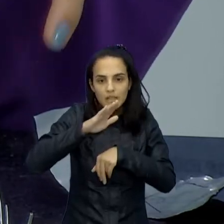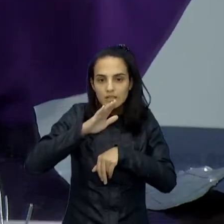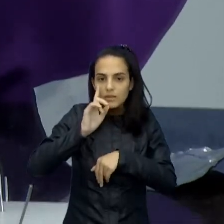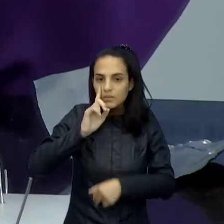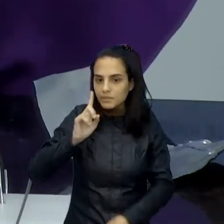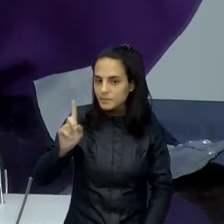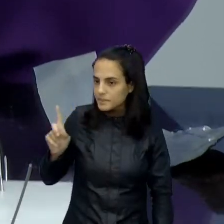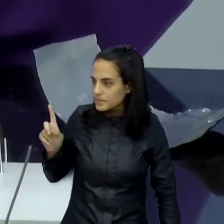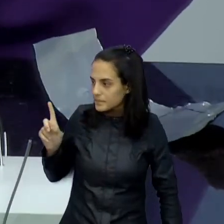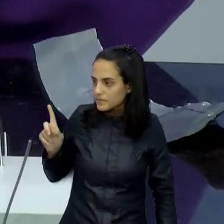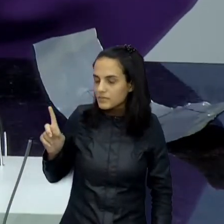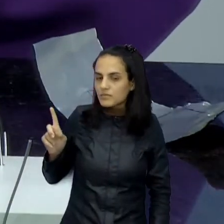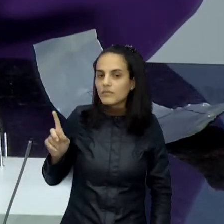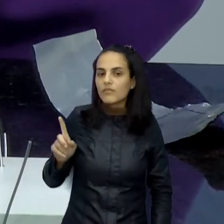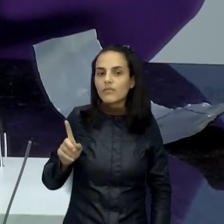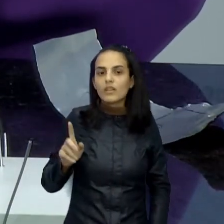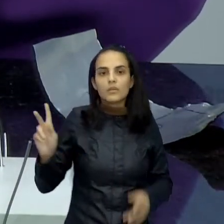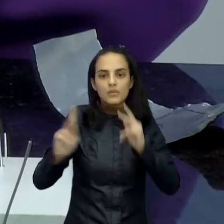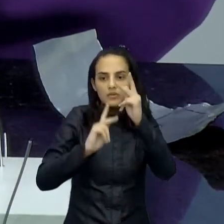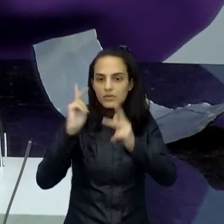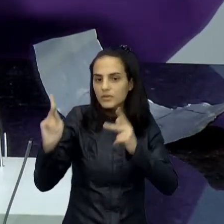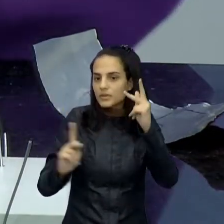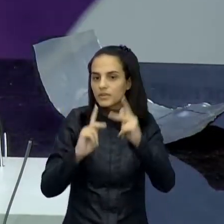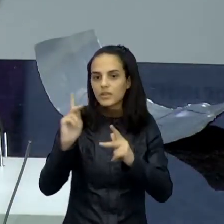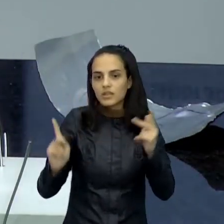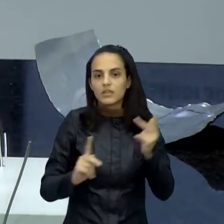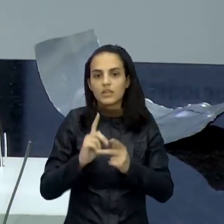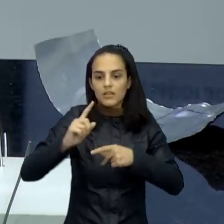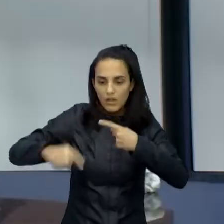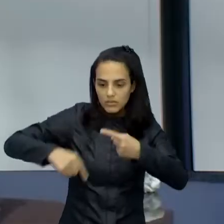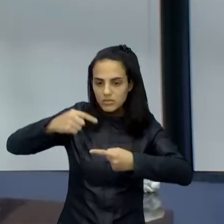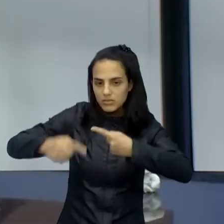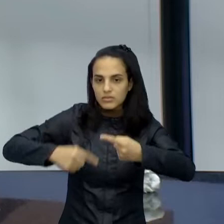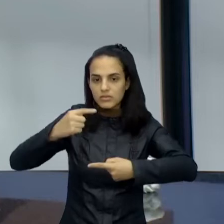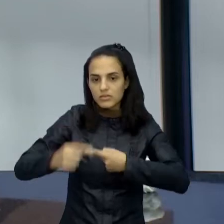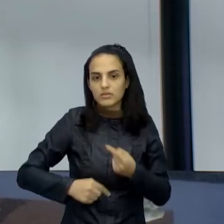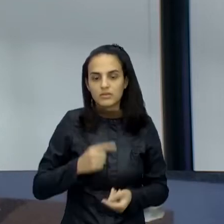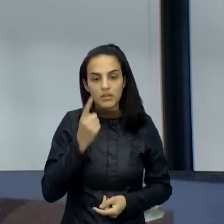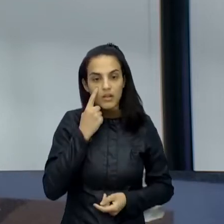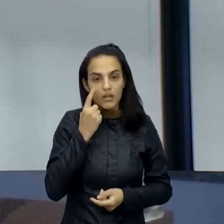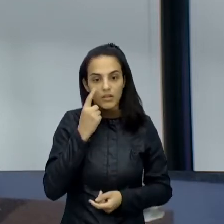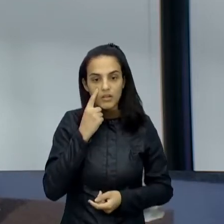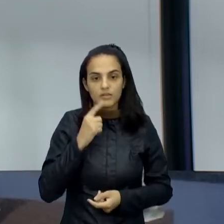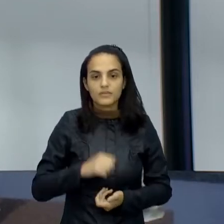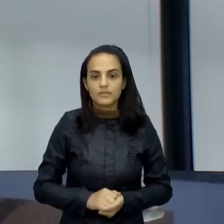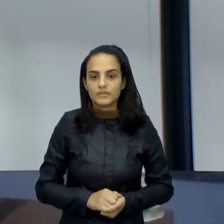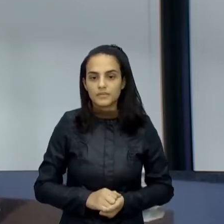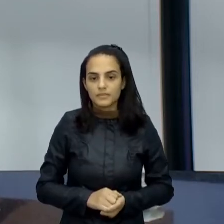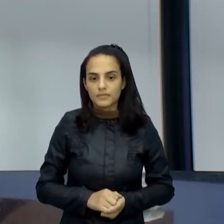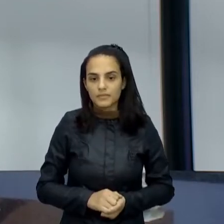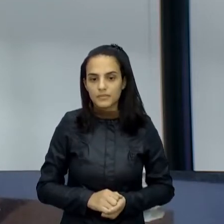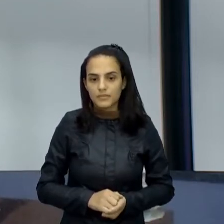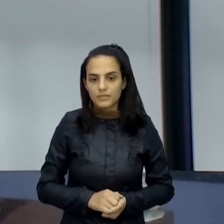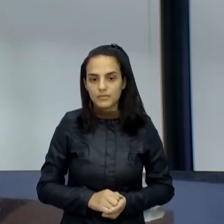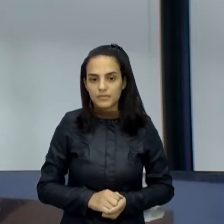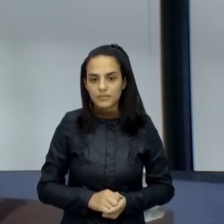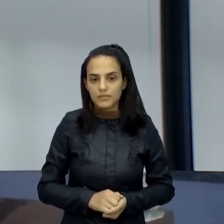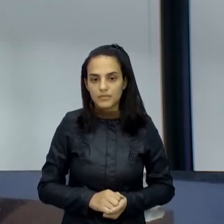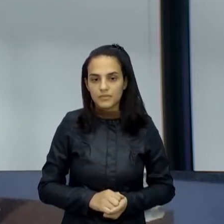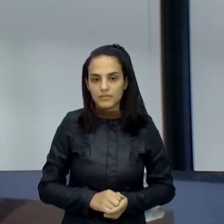bom? Pro vento bater aqui, pro vapor bater e fazer esse treco girar. Então, botar fogo aqui, vamos ver o que vai dar, né?